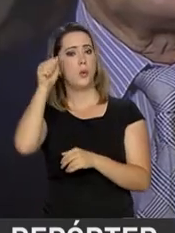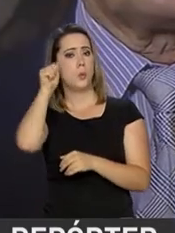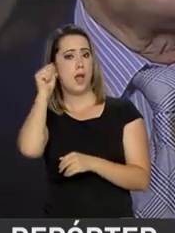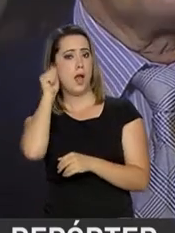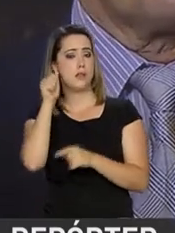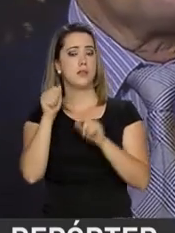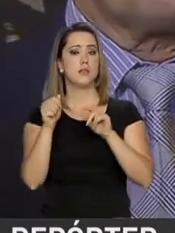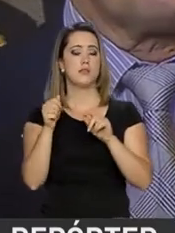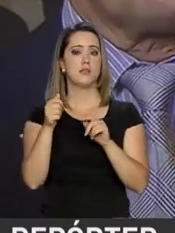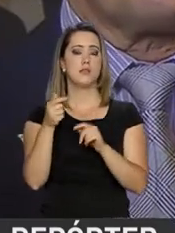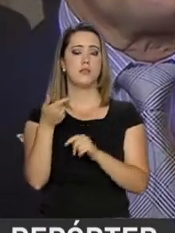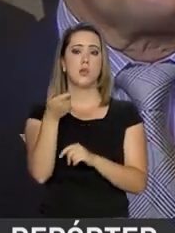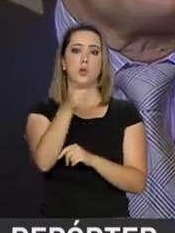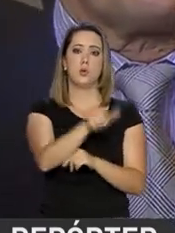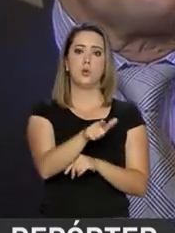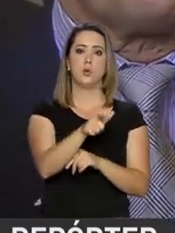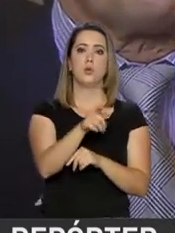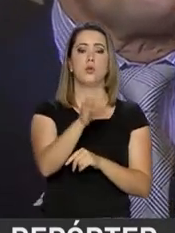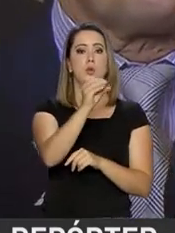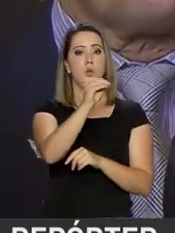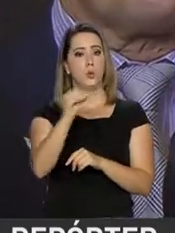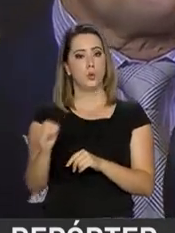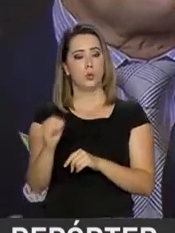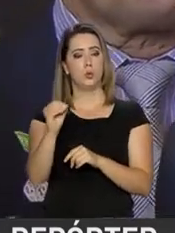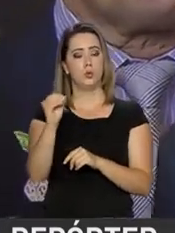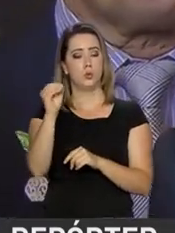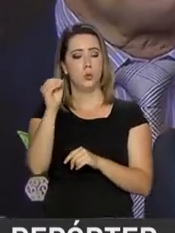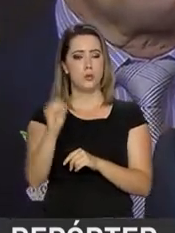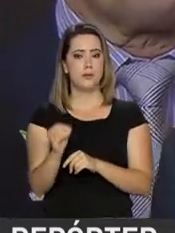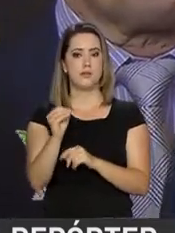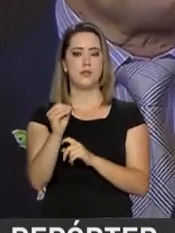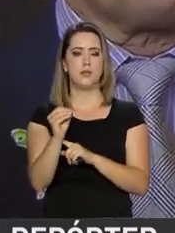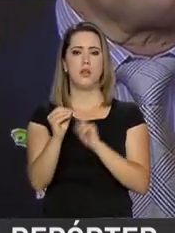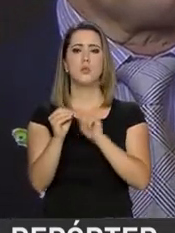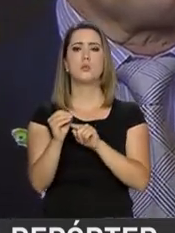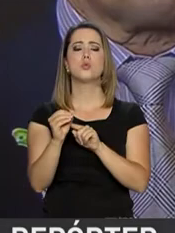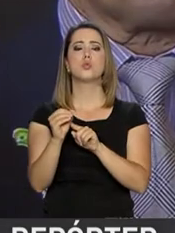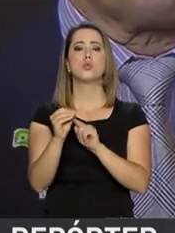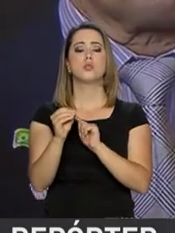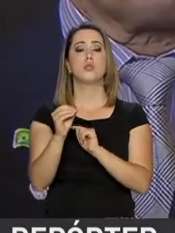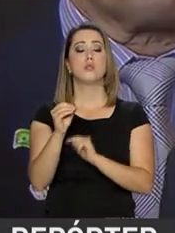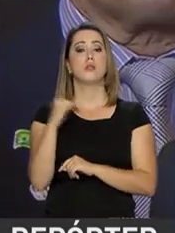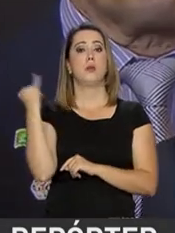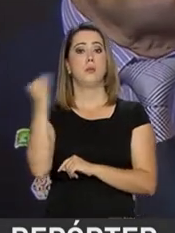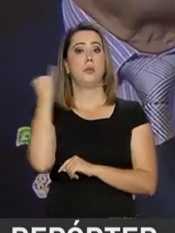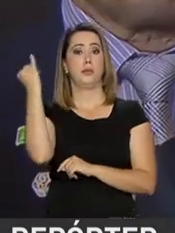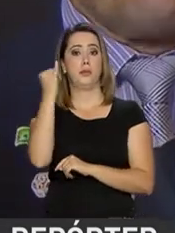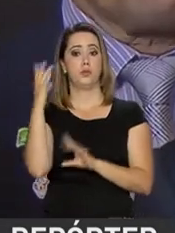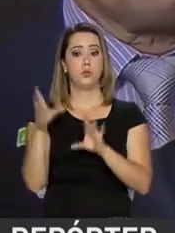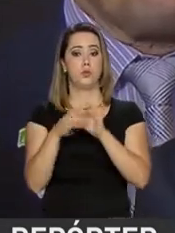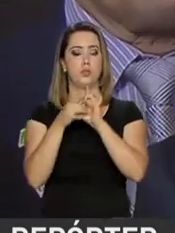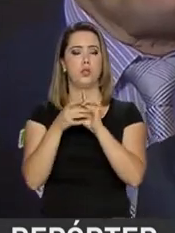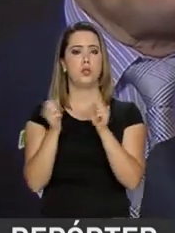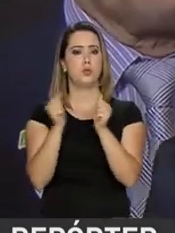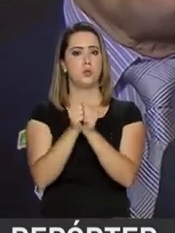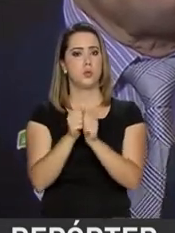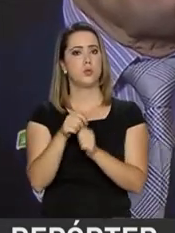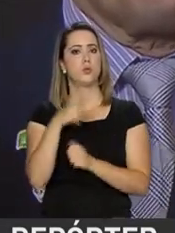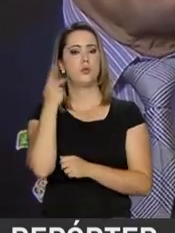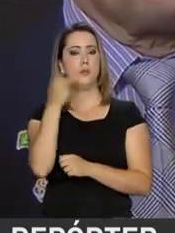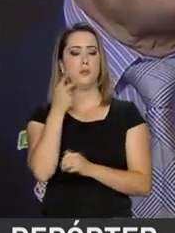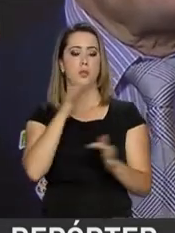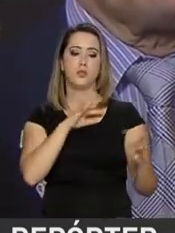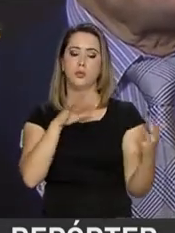outro no no hemisfério ocidental que tem uma grande parceria em termos da política entre